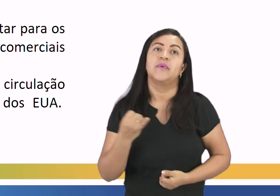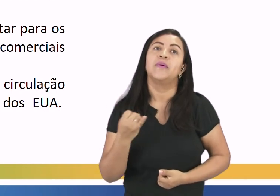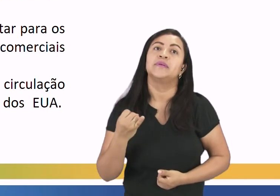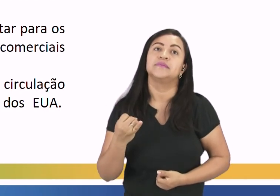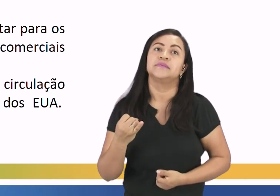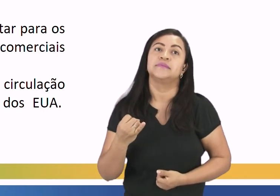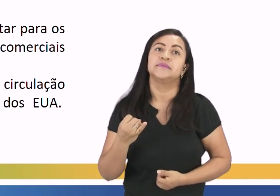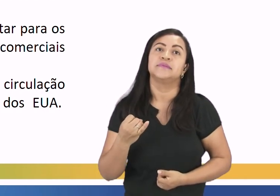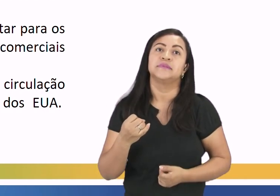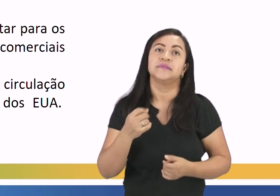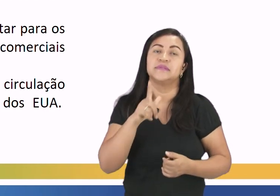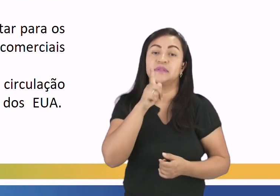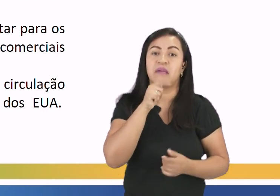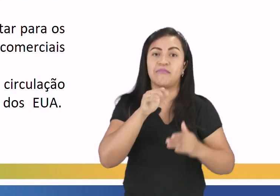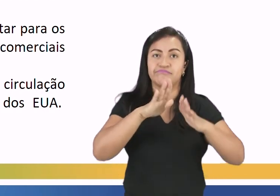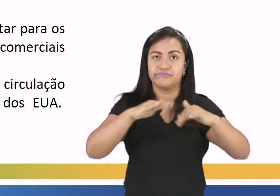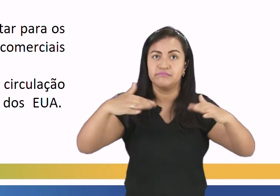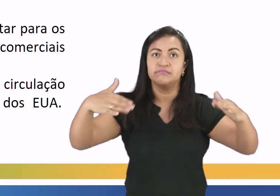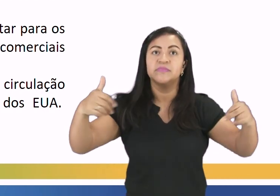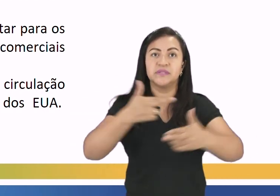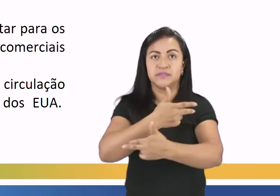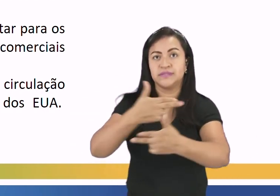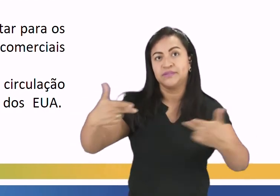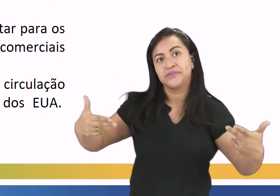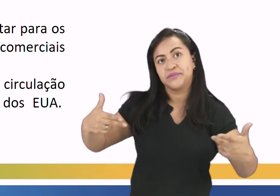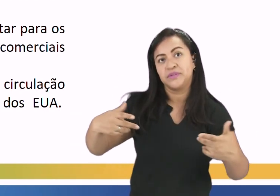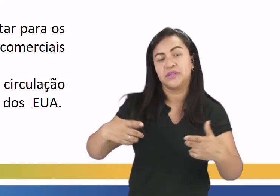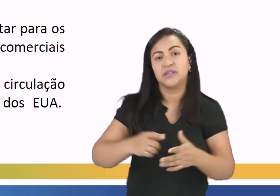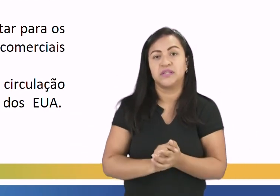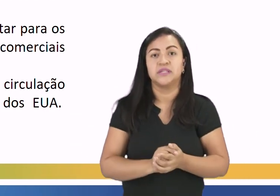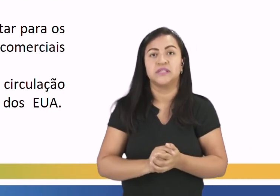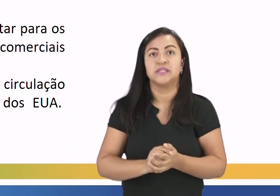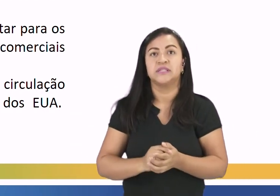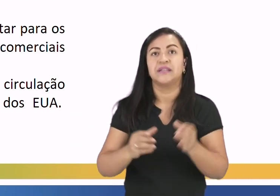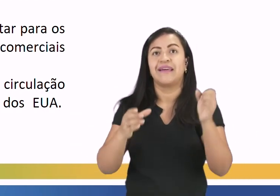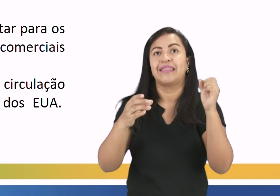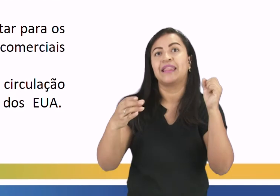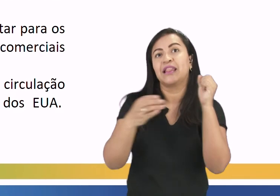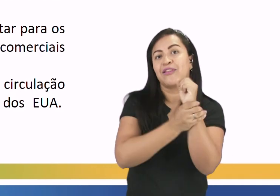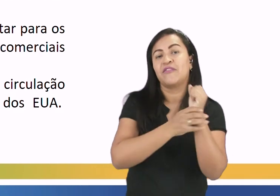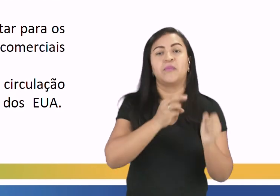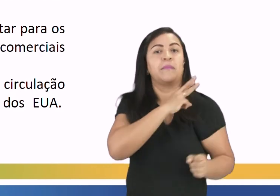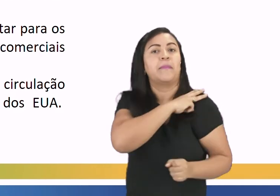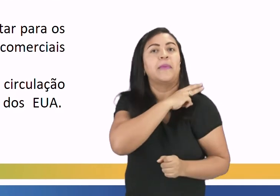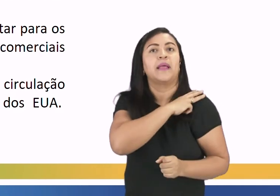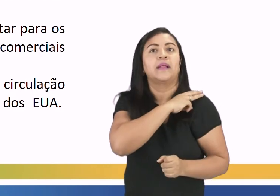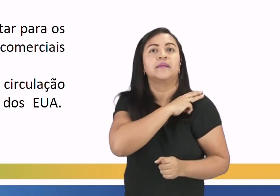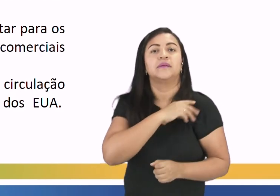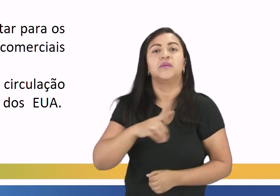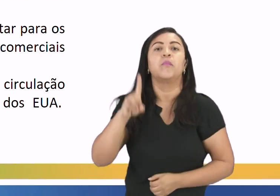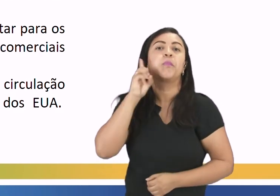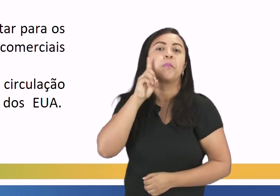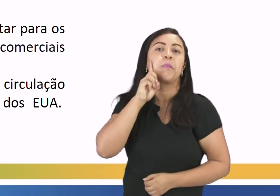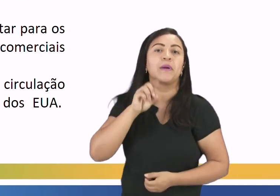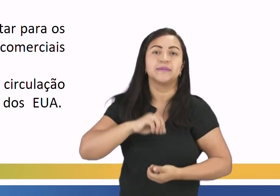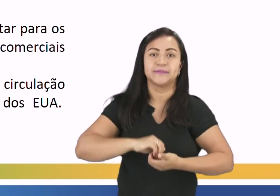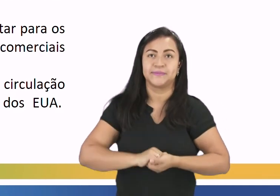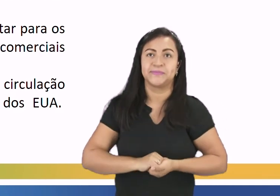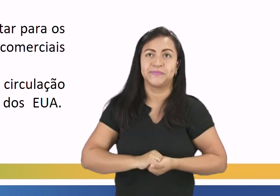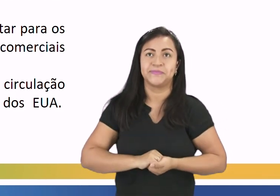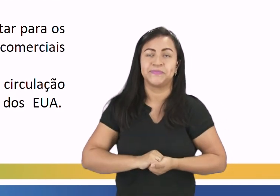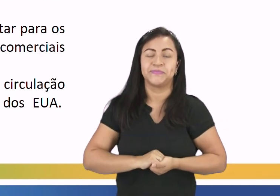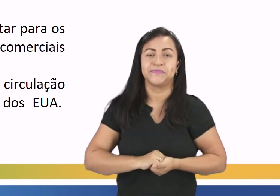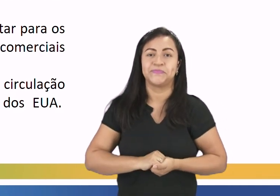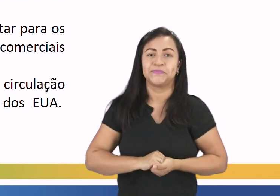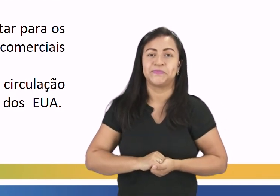na estratégia de defesa militar dos Estados Unidos. Agora nós iremos ver a resposta correta. A